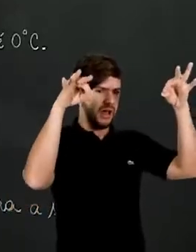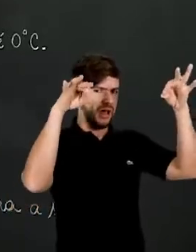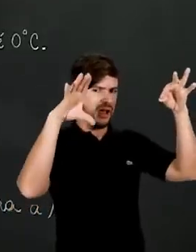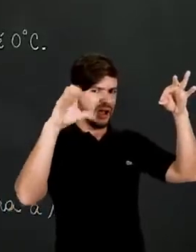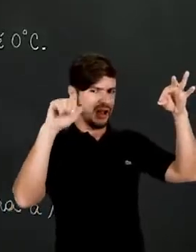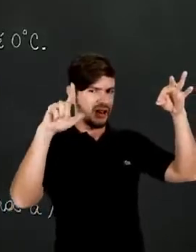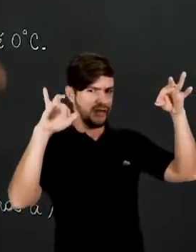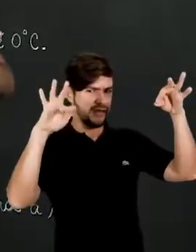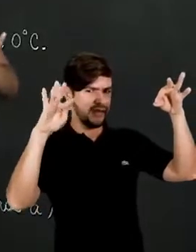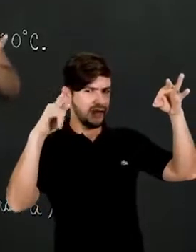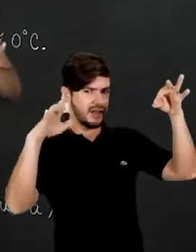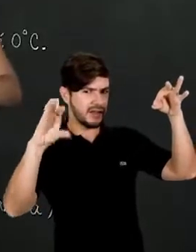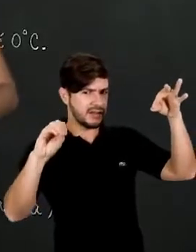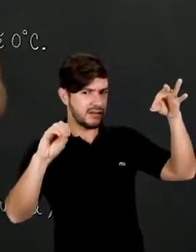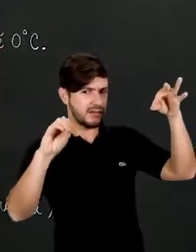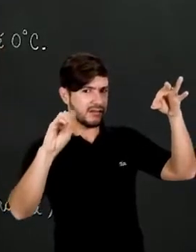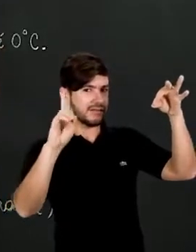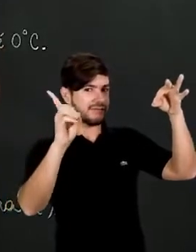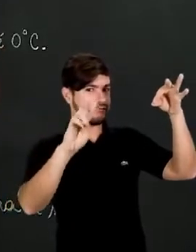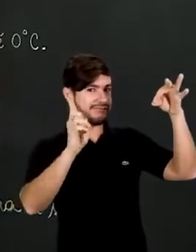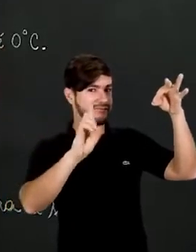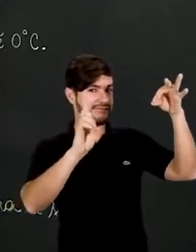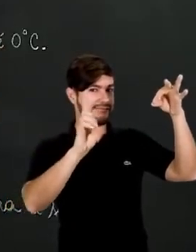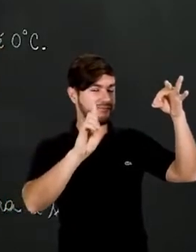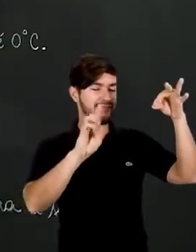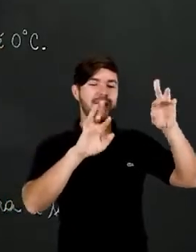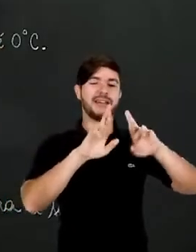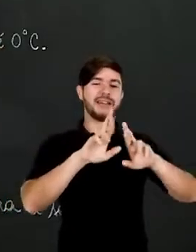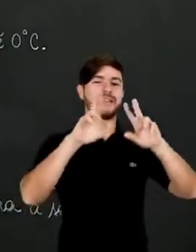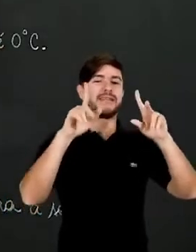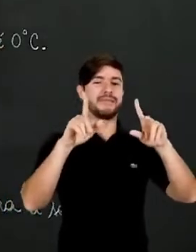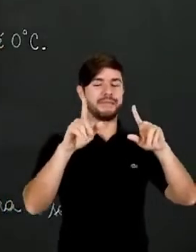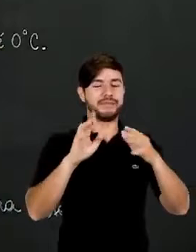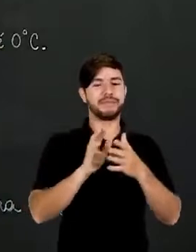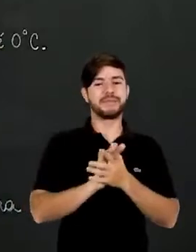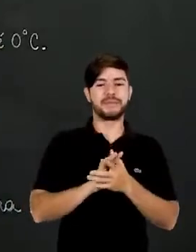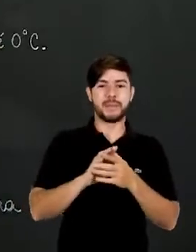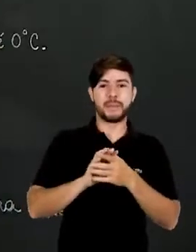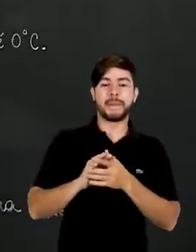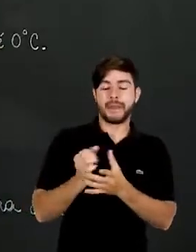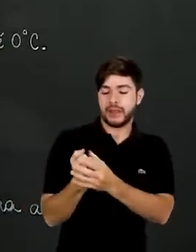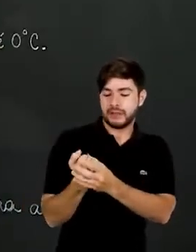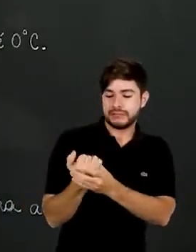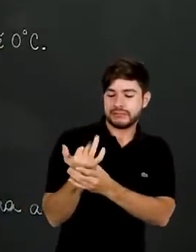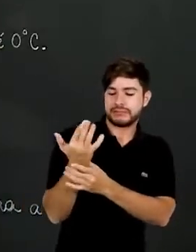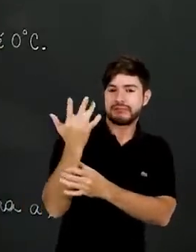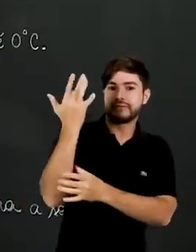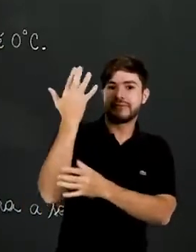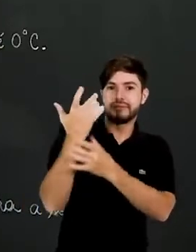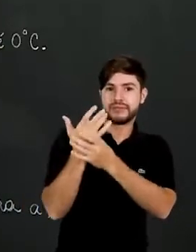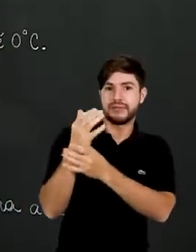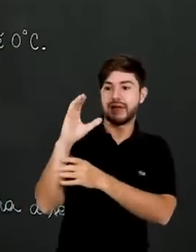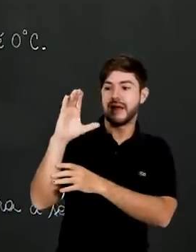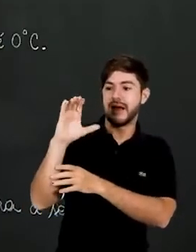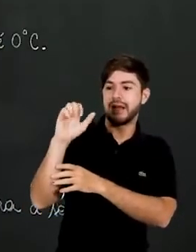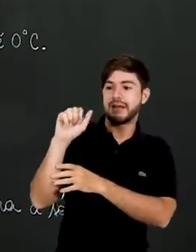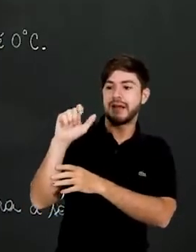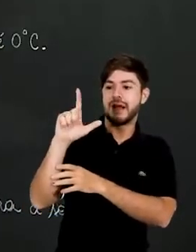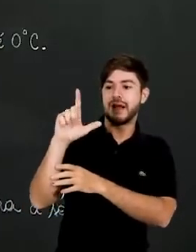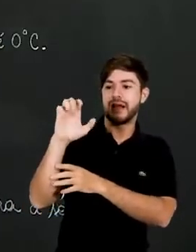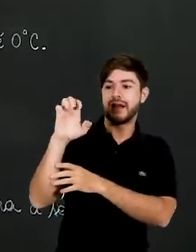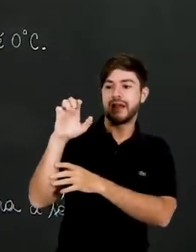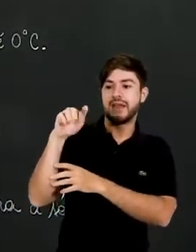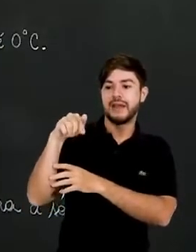Jamais. Tranquila a diferença? Então, a vaporização, evaporação, calefação e a